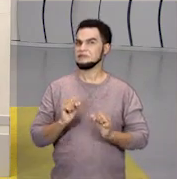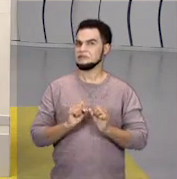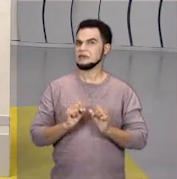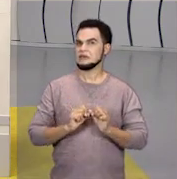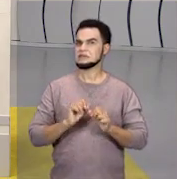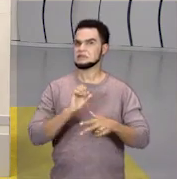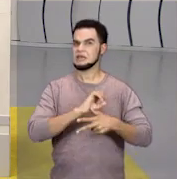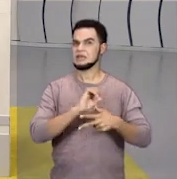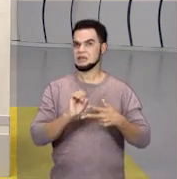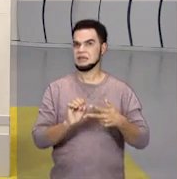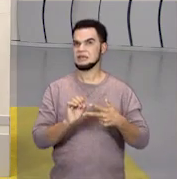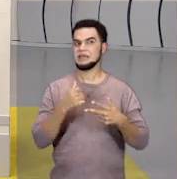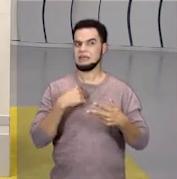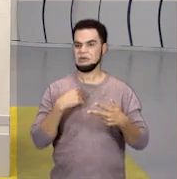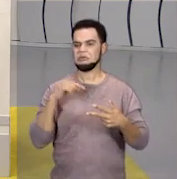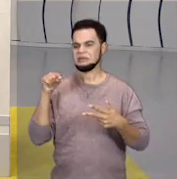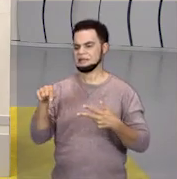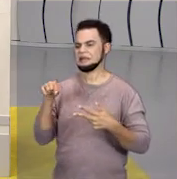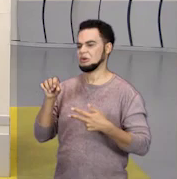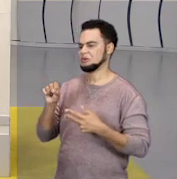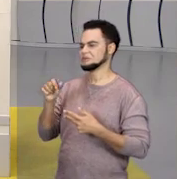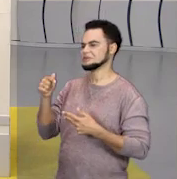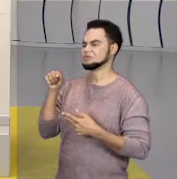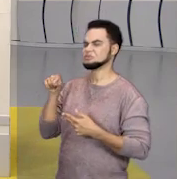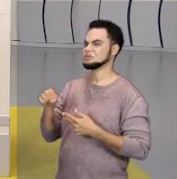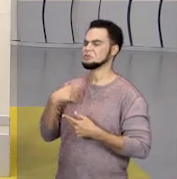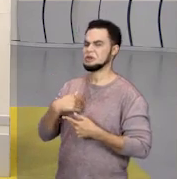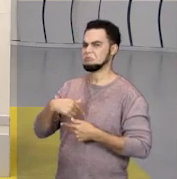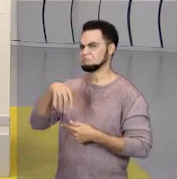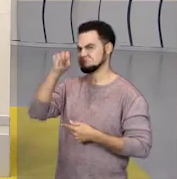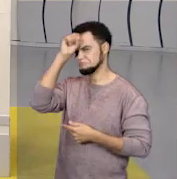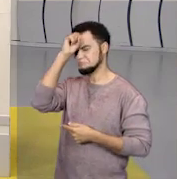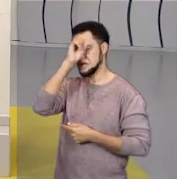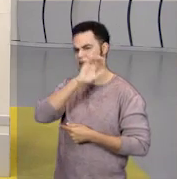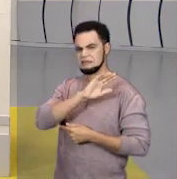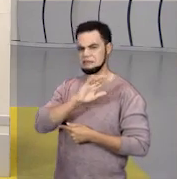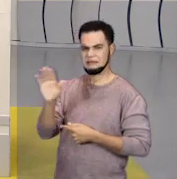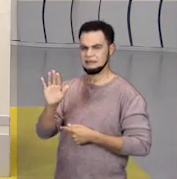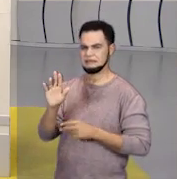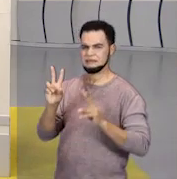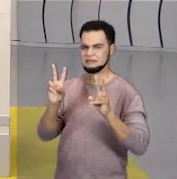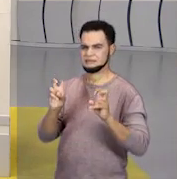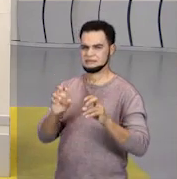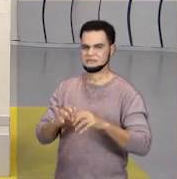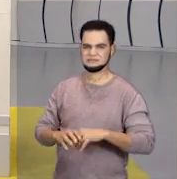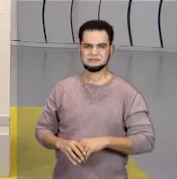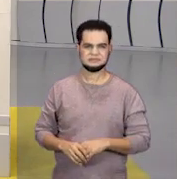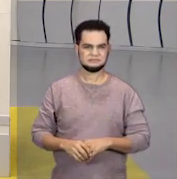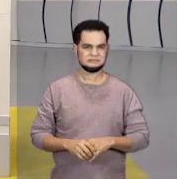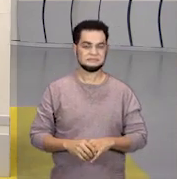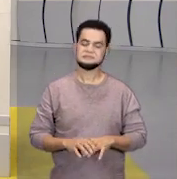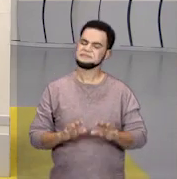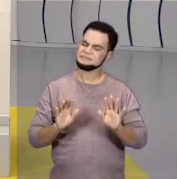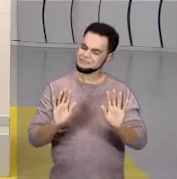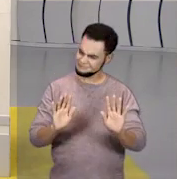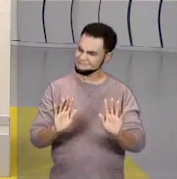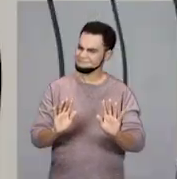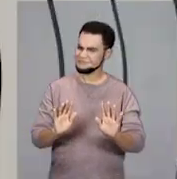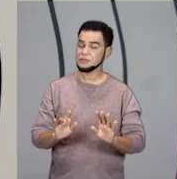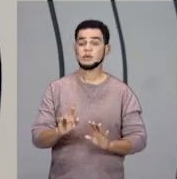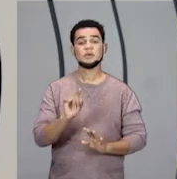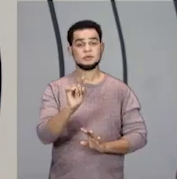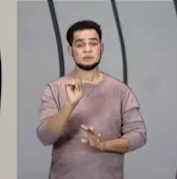um desses 87 mil, porque eu não ia entender nada desse tema. Gente, o que você precisa de fazer